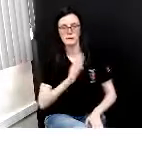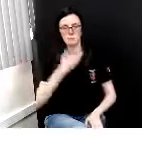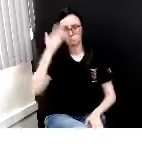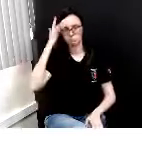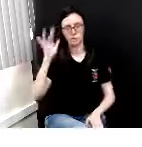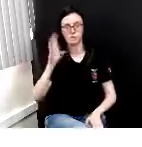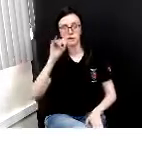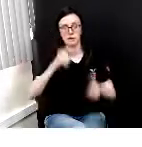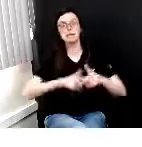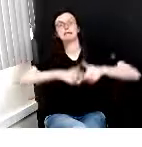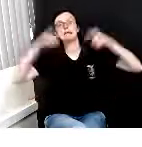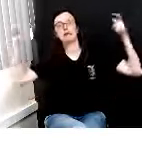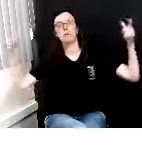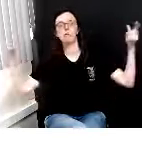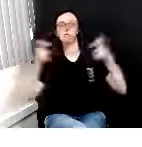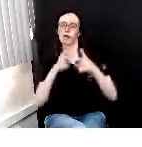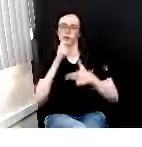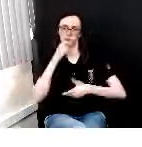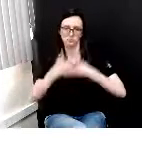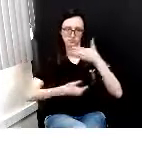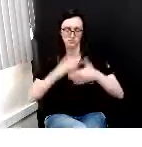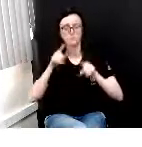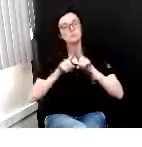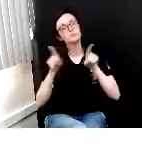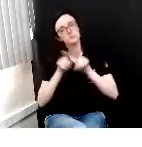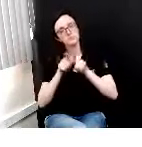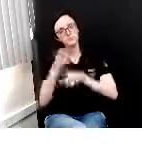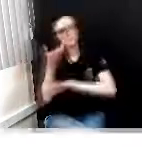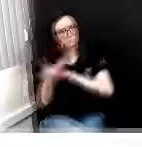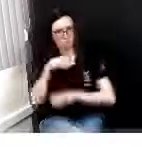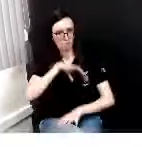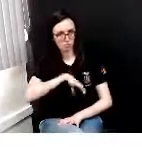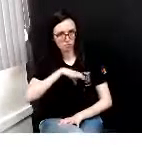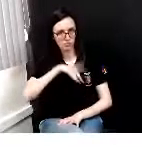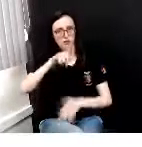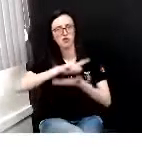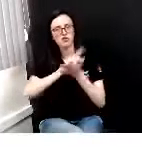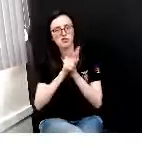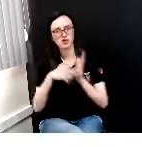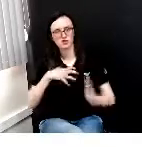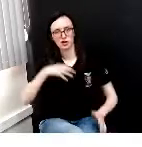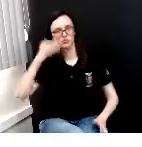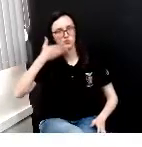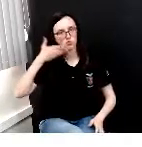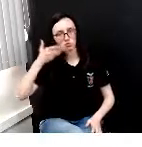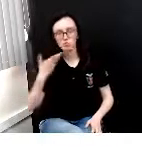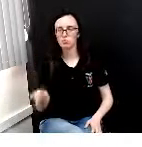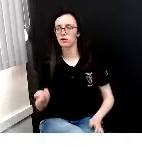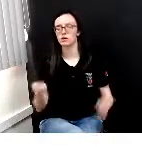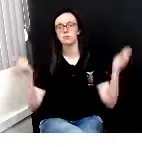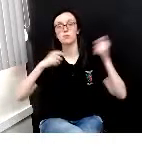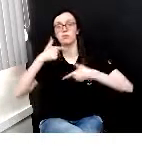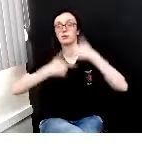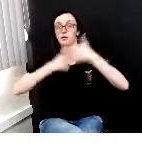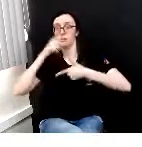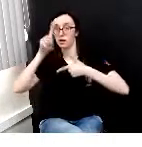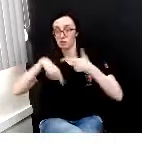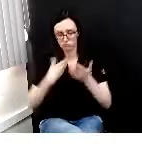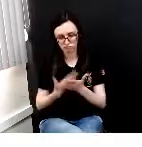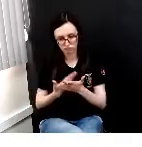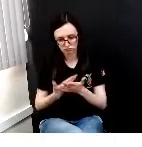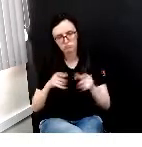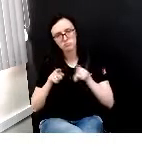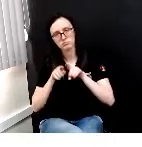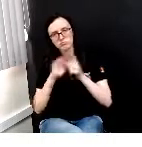como dimensionar, isso está em curso. E, por fim, língua portuguesa, a questão dos gêneros discursivos, possibilidades de trabalhar informação e